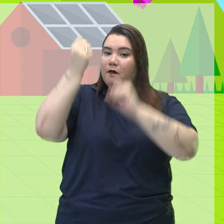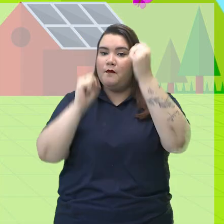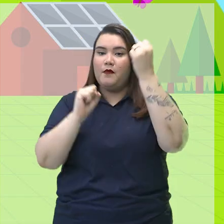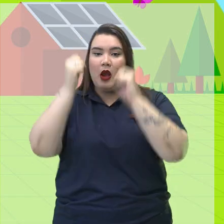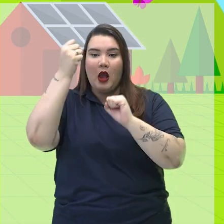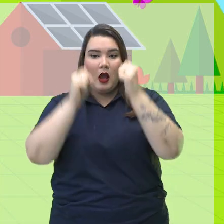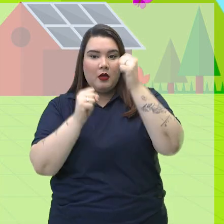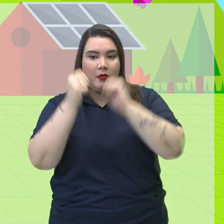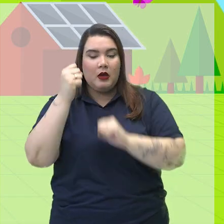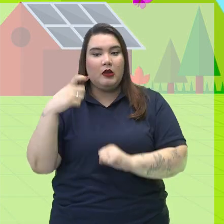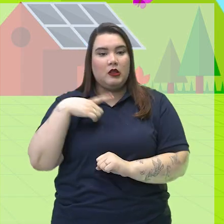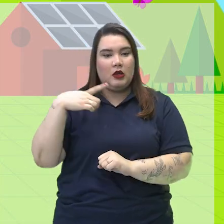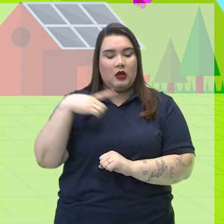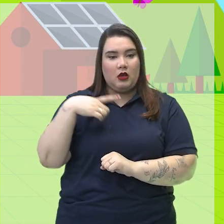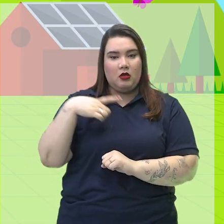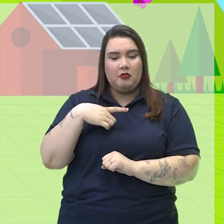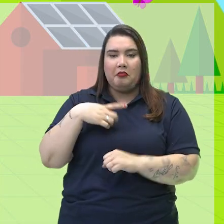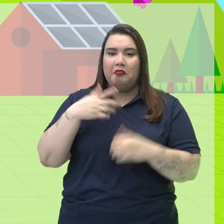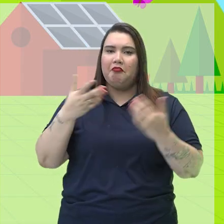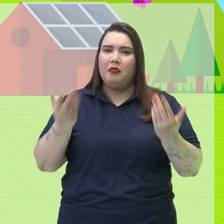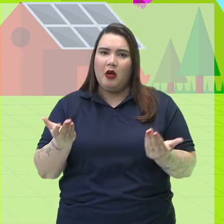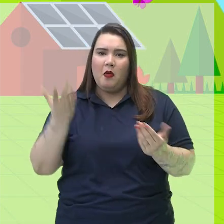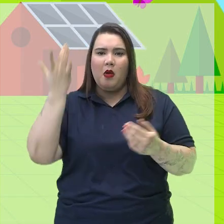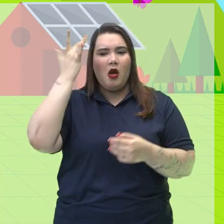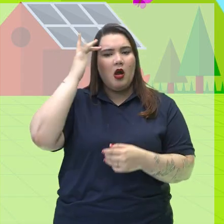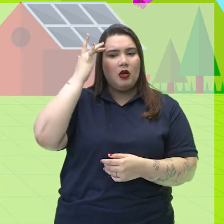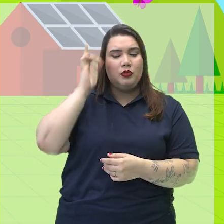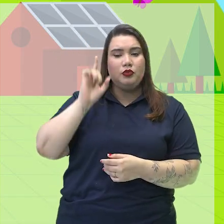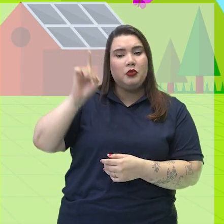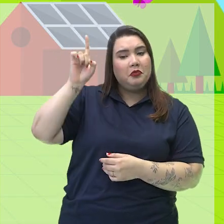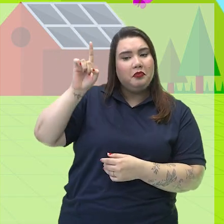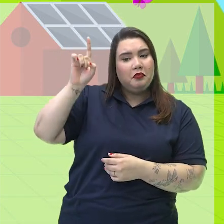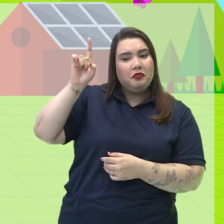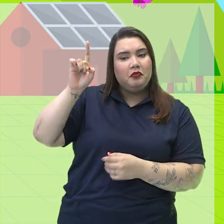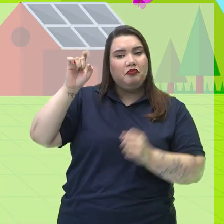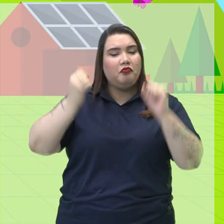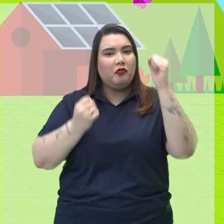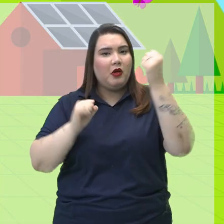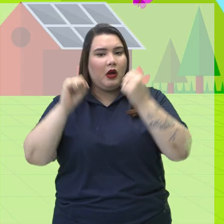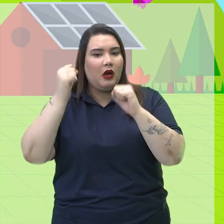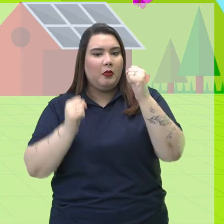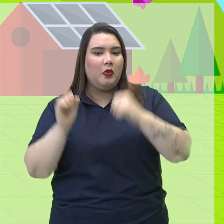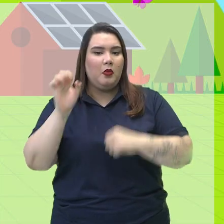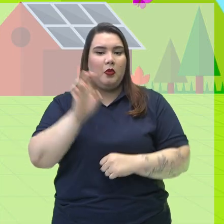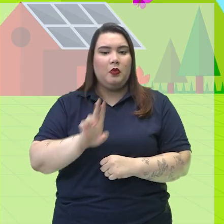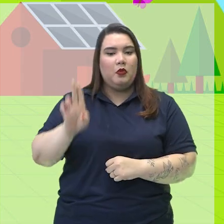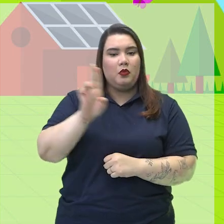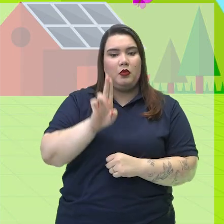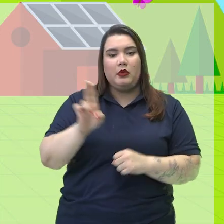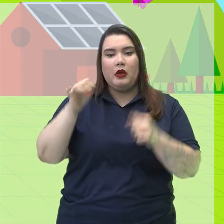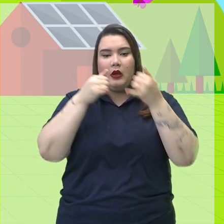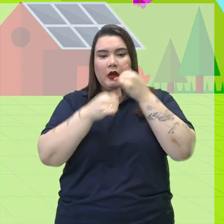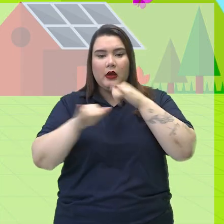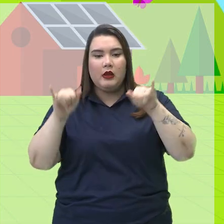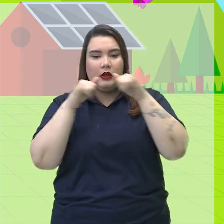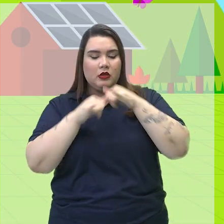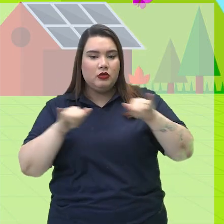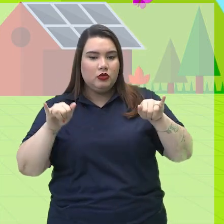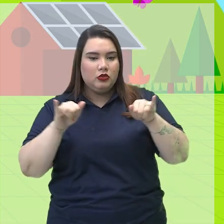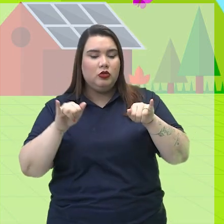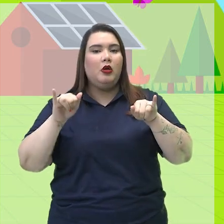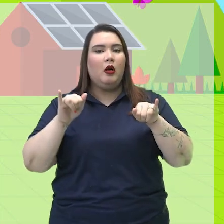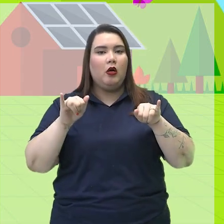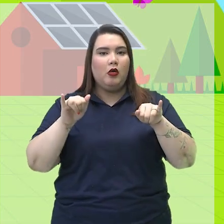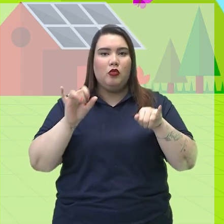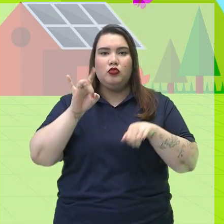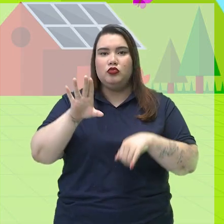pessoal? Ela, provavelmente, essa fábrica aí, ela usa energias que não